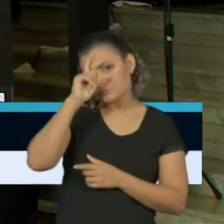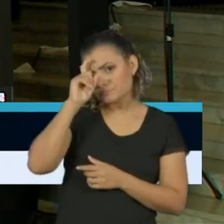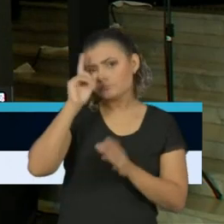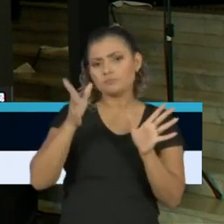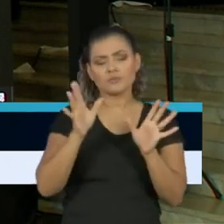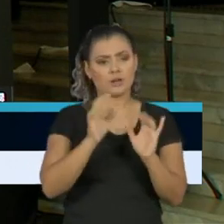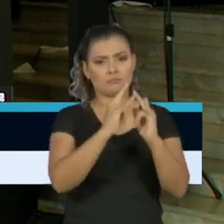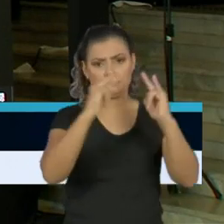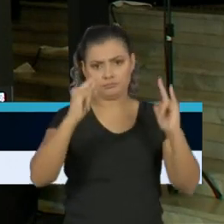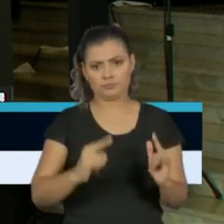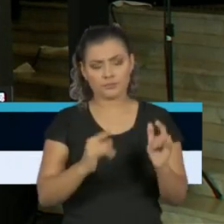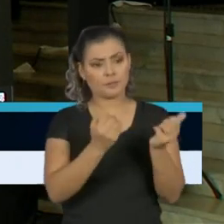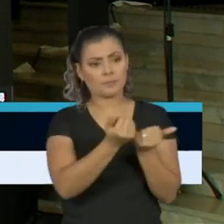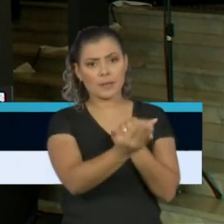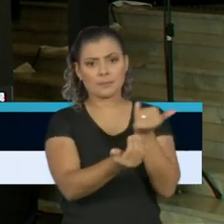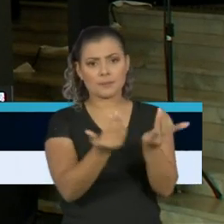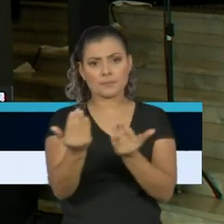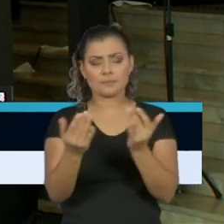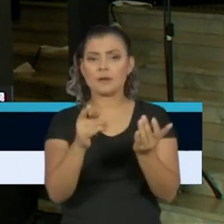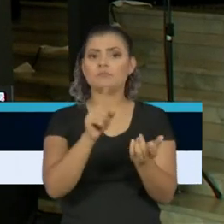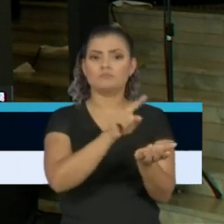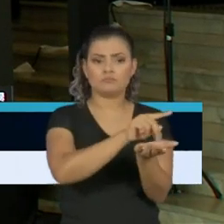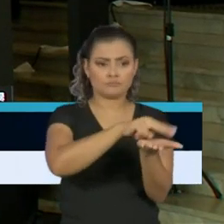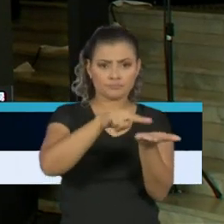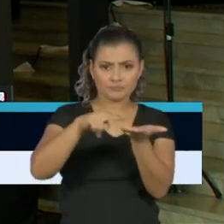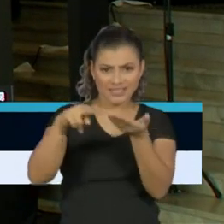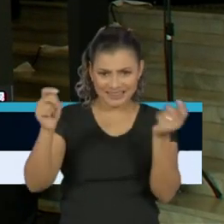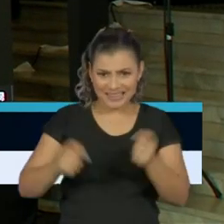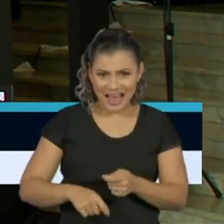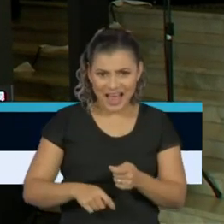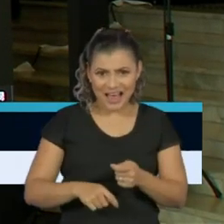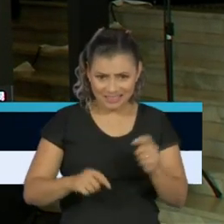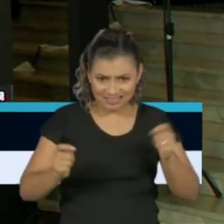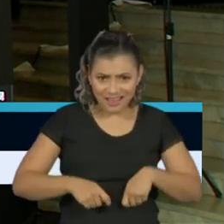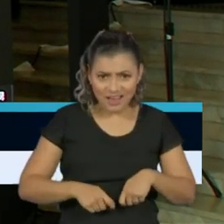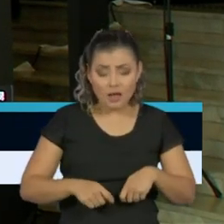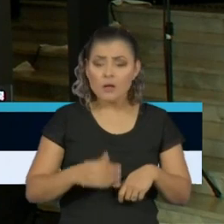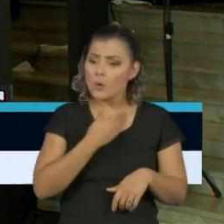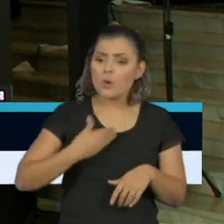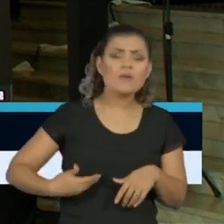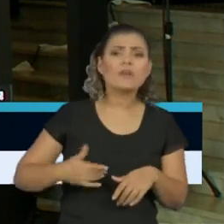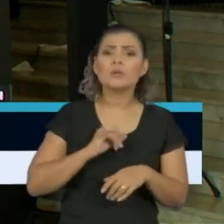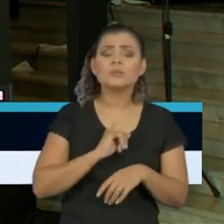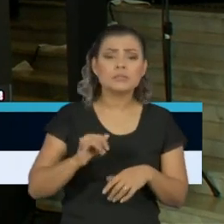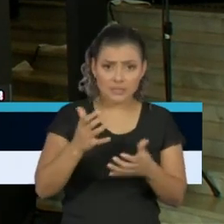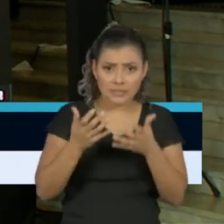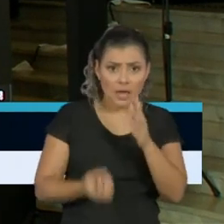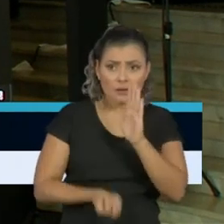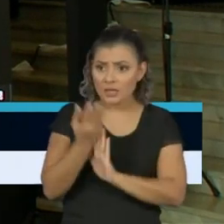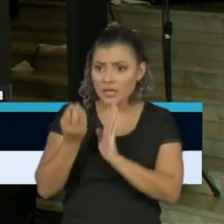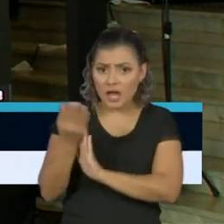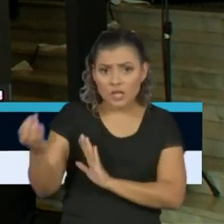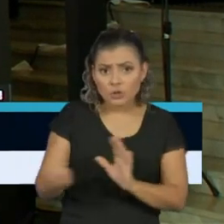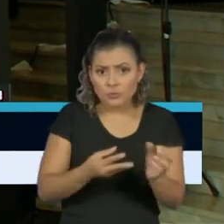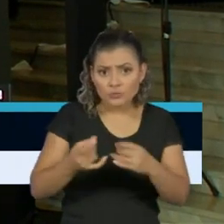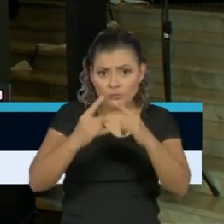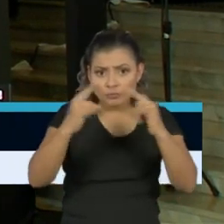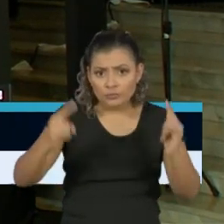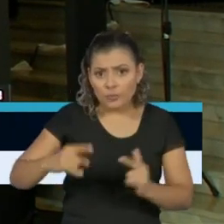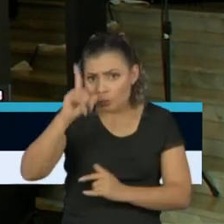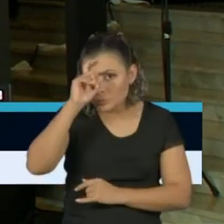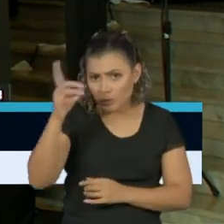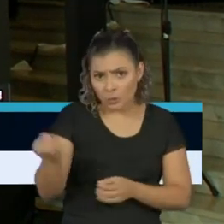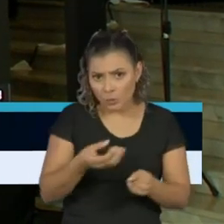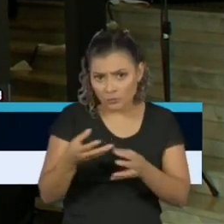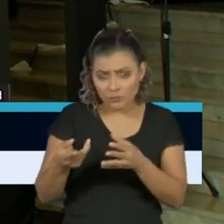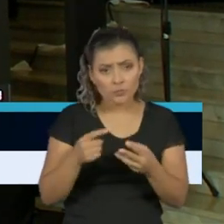campanha fornecem ao sistema vão ser suficientes e se o governo estuda implementar novos hospitais de campanha,